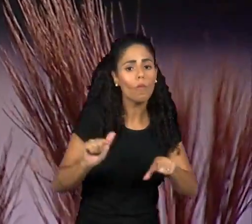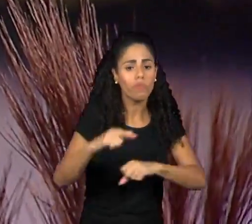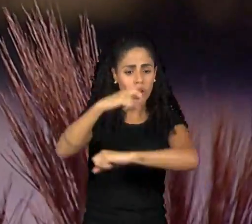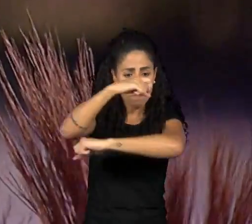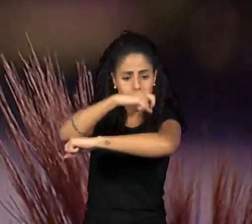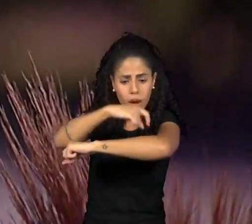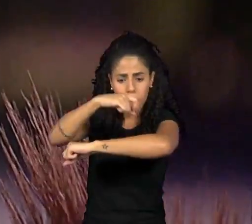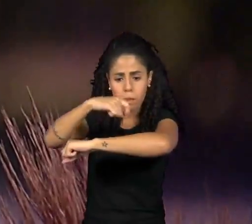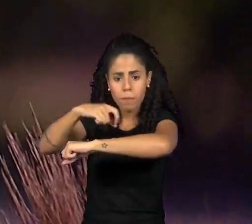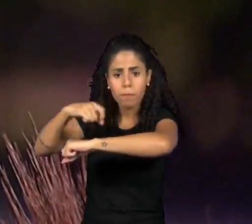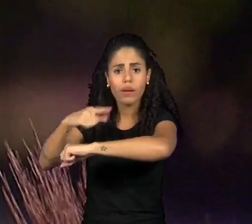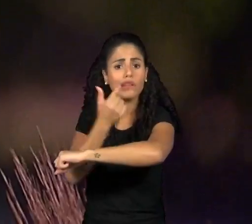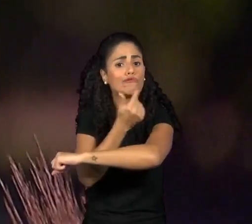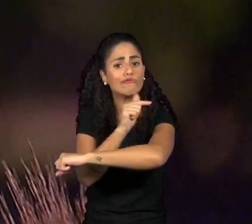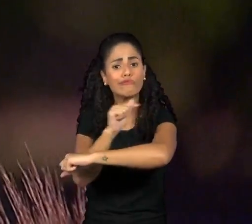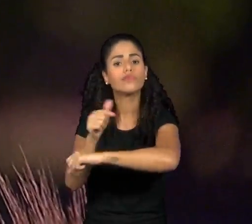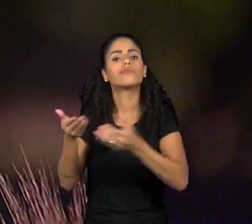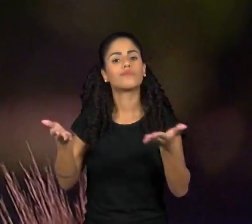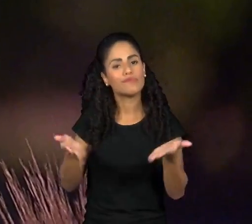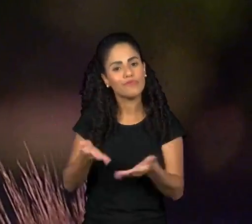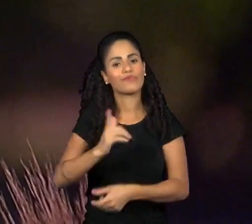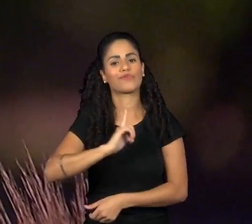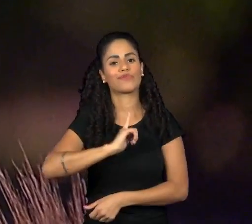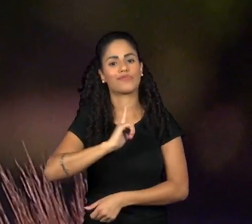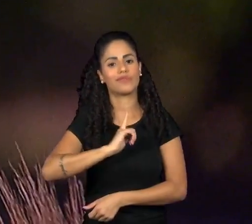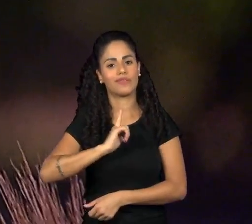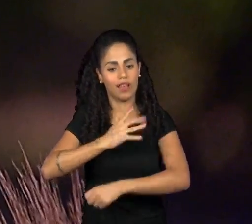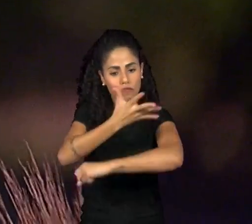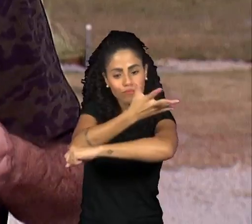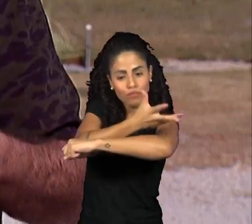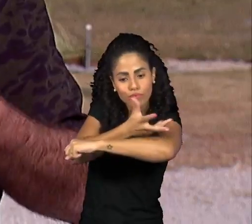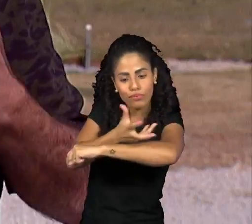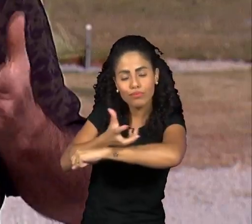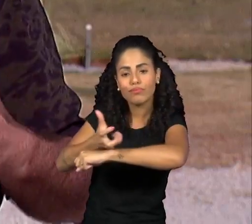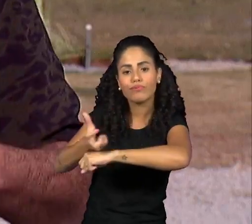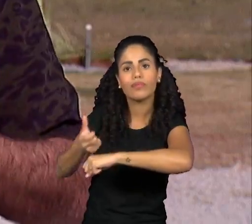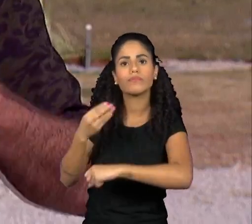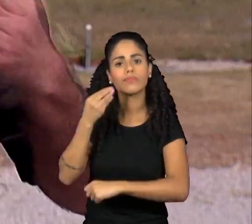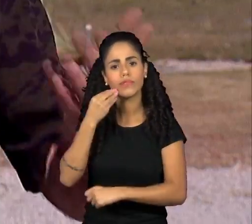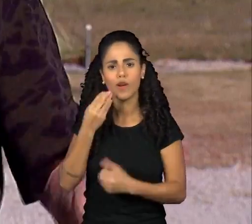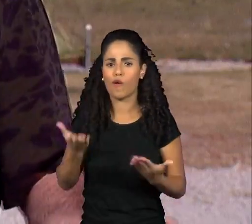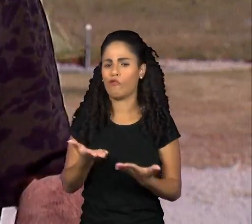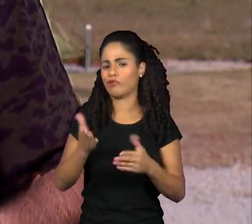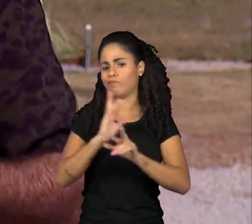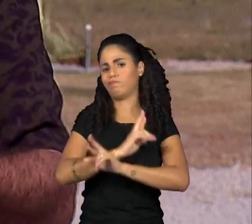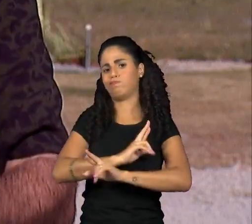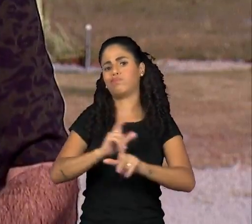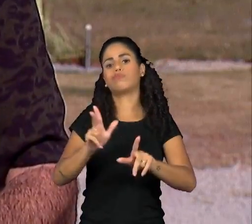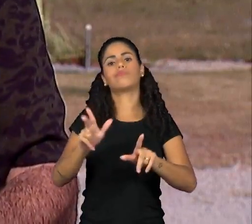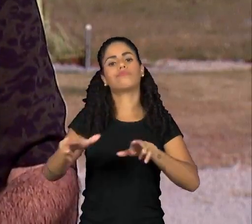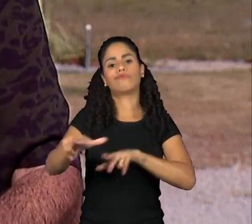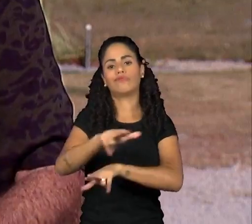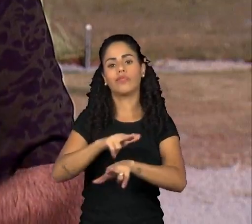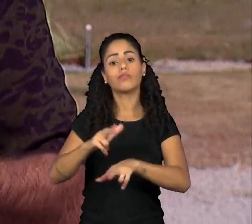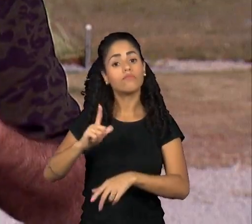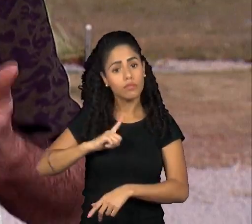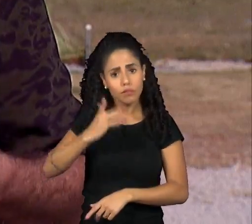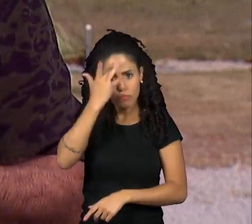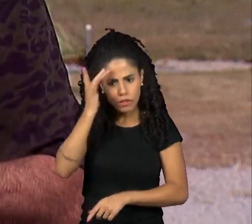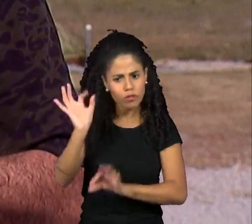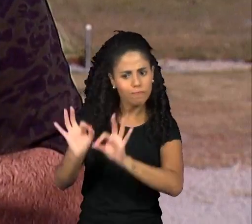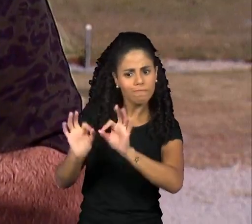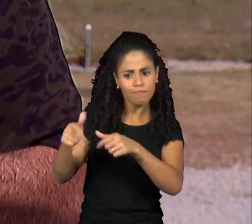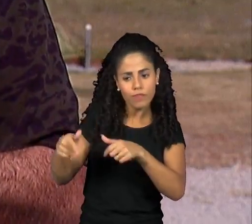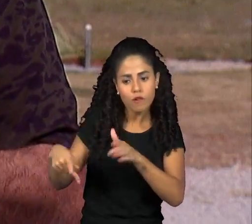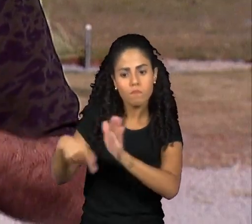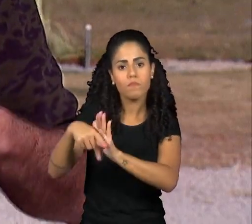existia nenhum plano de restauração do Cerrado direito, e hoje não, tem até paisagistas que trabalham com essas plantas.